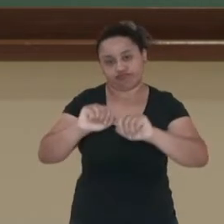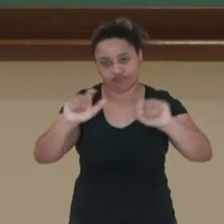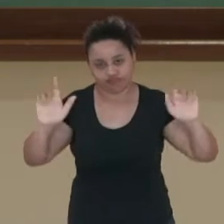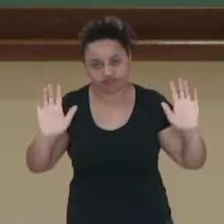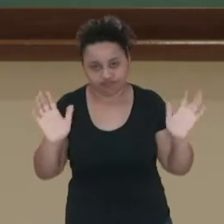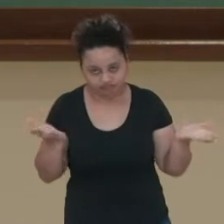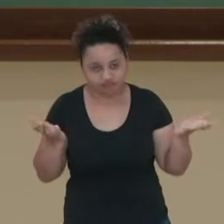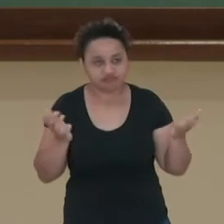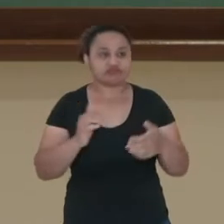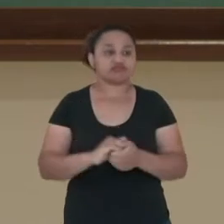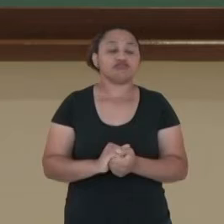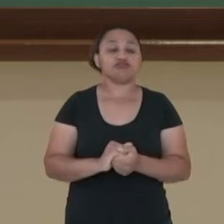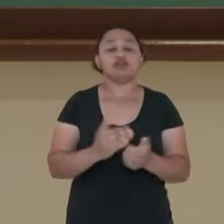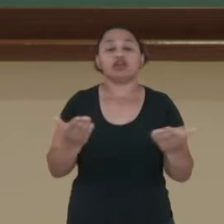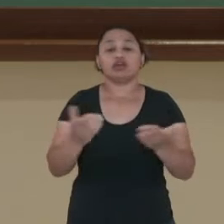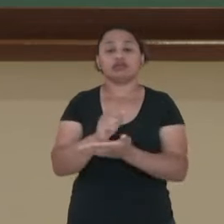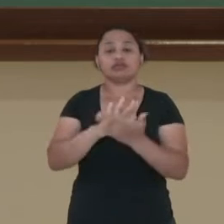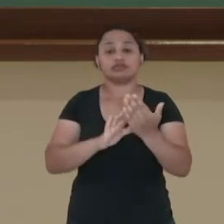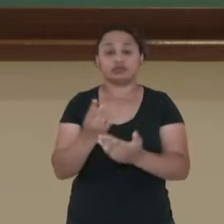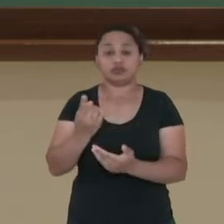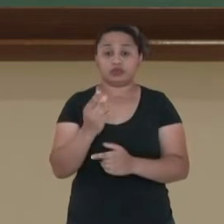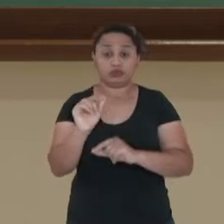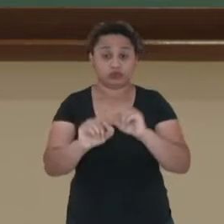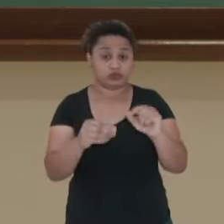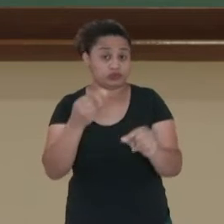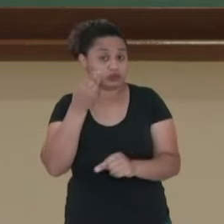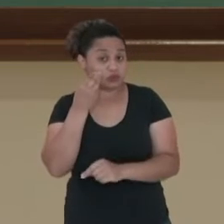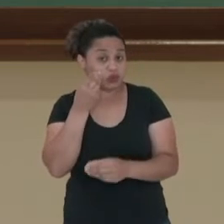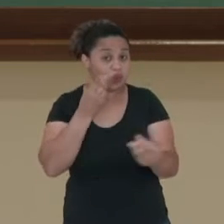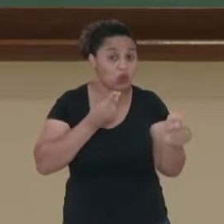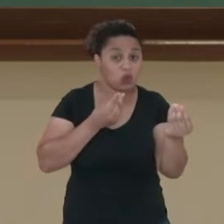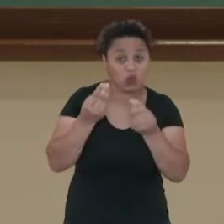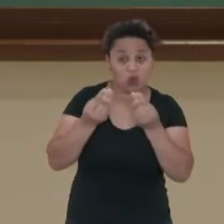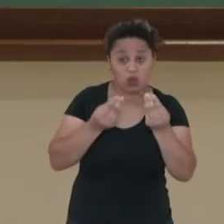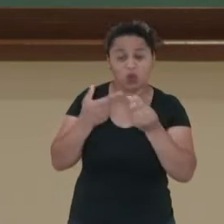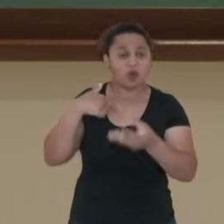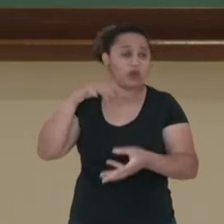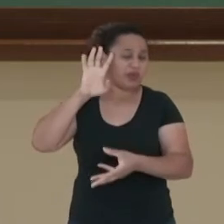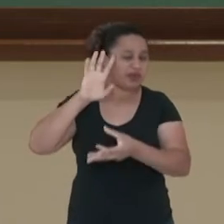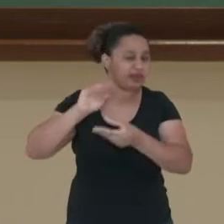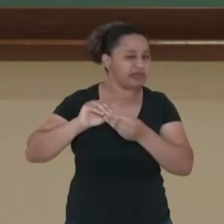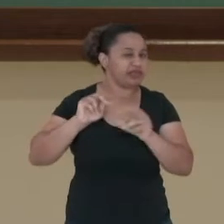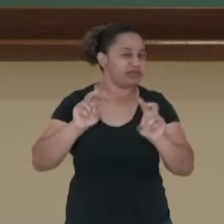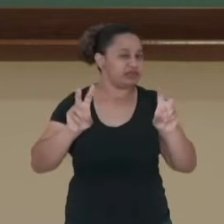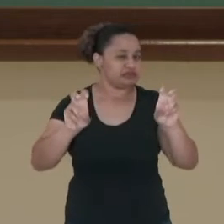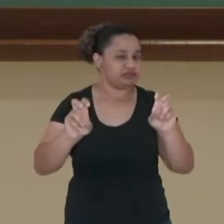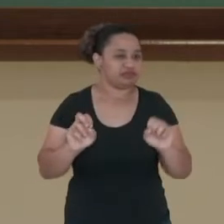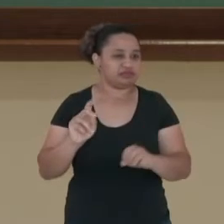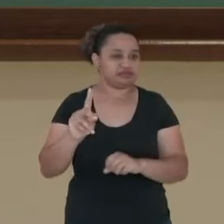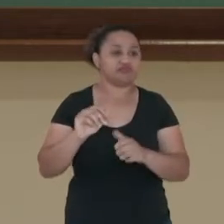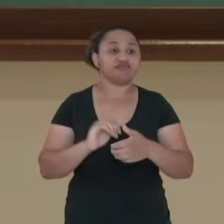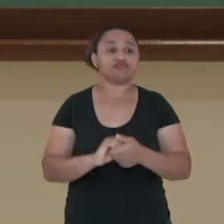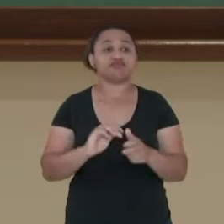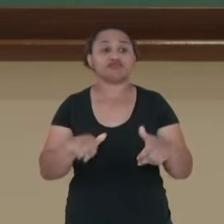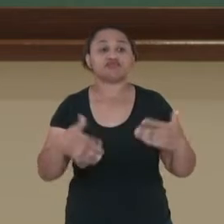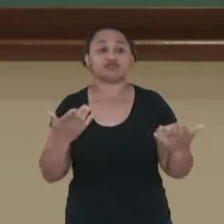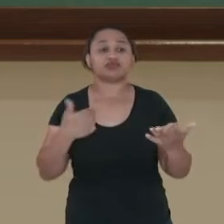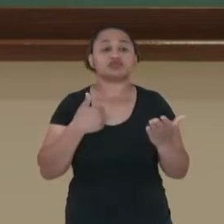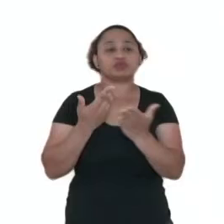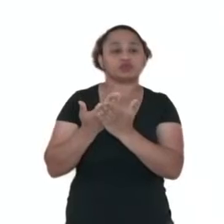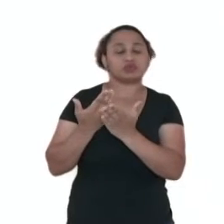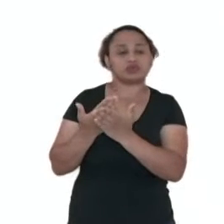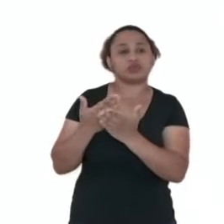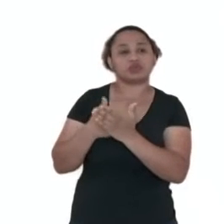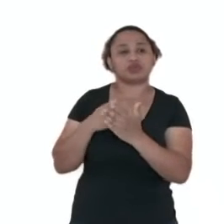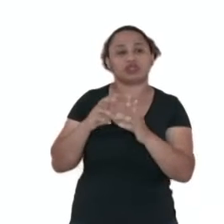a uma primeira atividade aqui para a gente testar ali mais ou menos como está o teu entendimento sobre esse assunto. Beleza? Então vamos lá. De acordo com